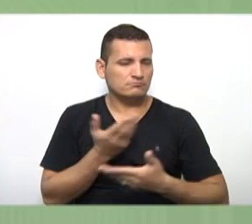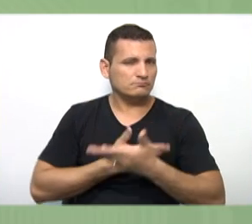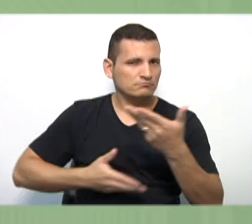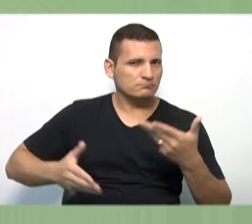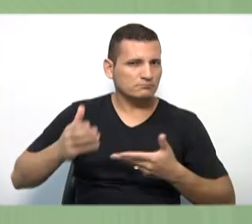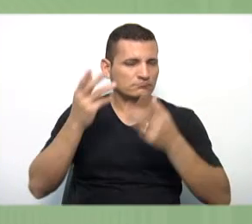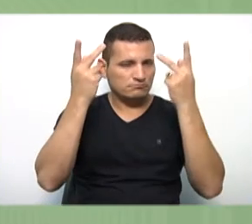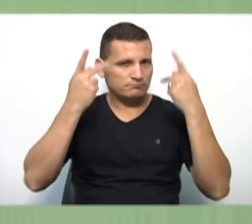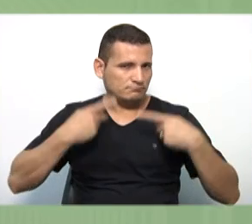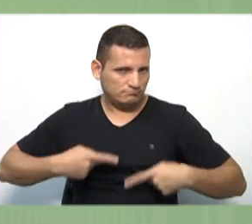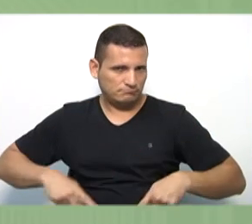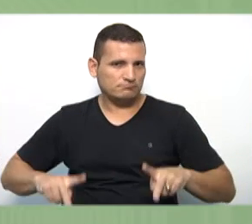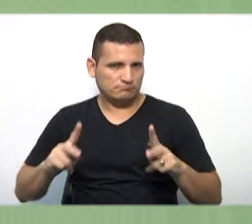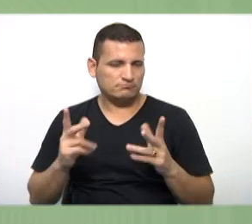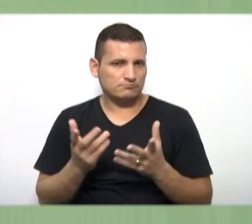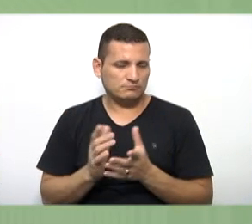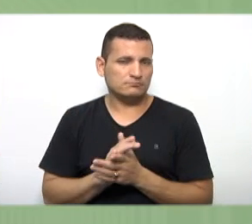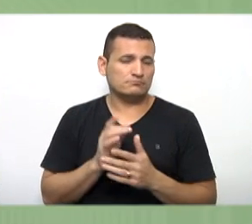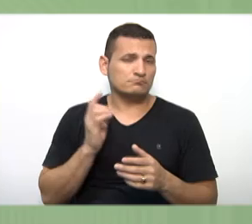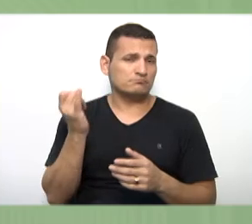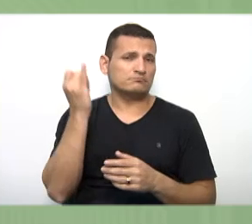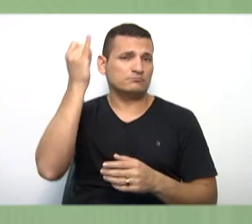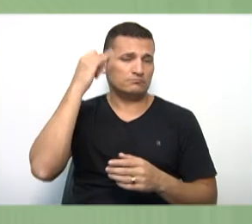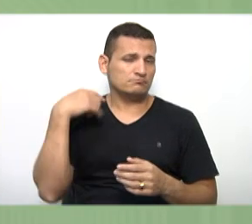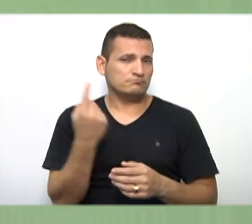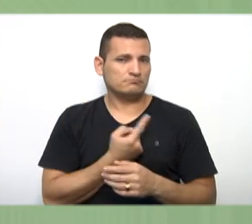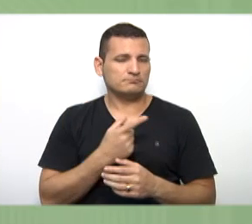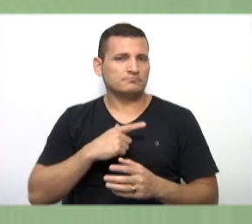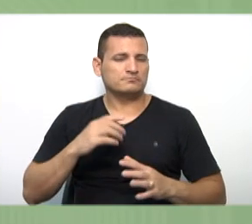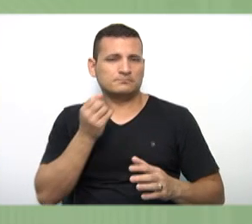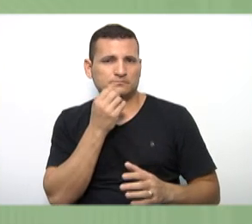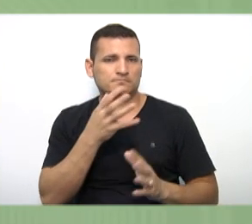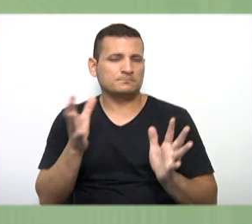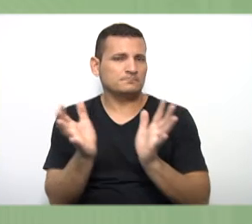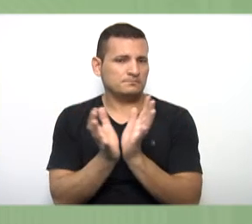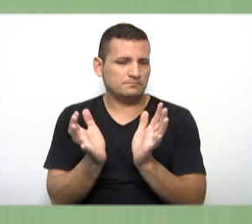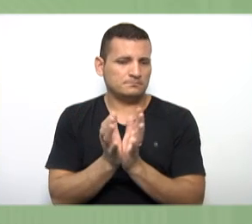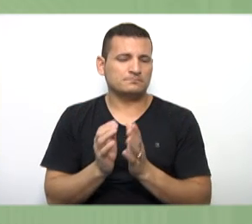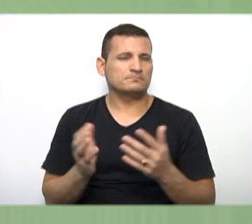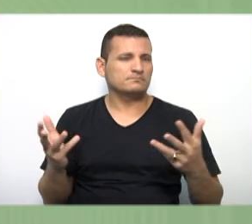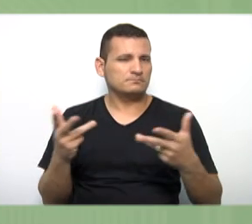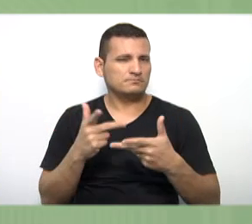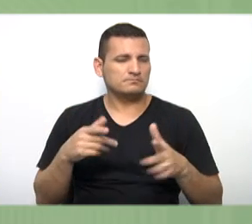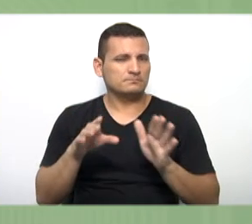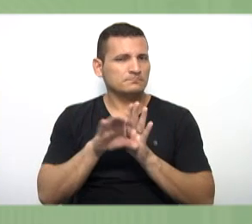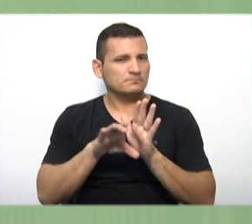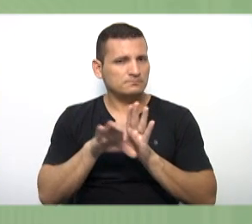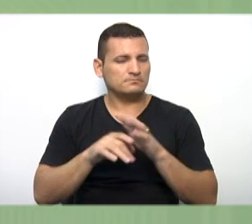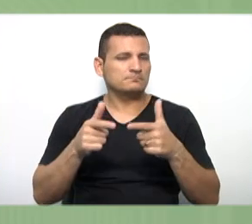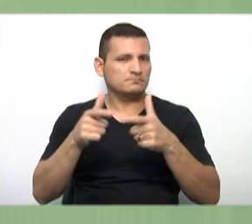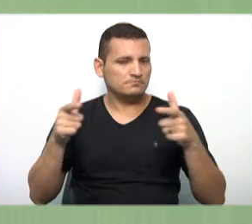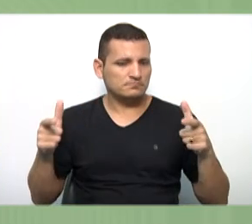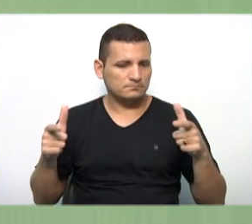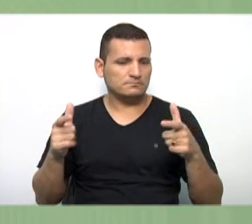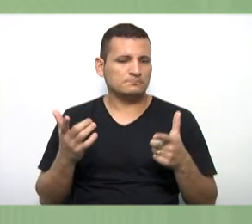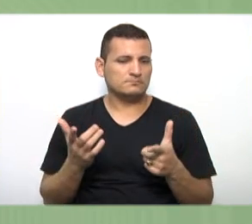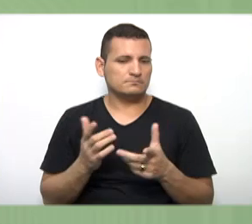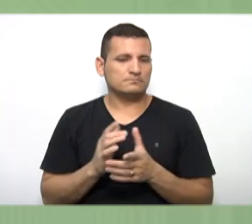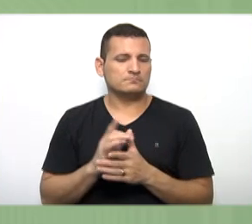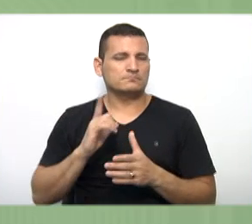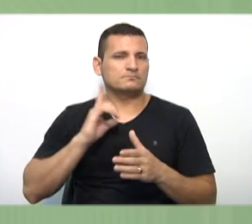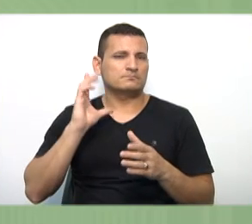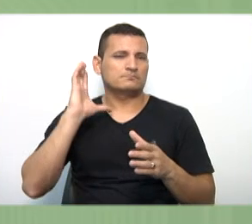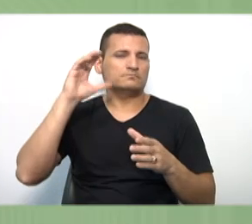muito importante para que nós tenhamos uma boa equipe. E habilidades conceituais, já a maior parte está aqui